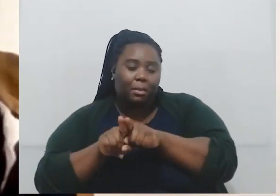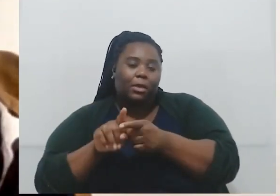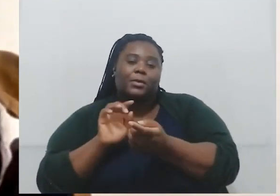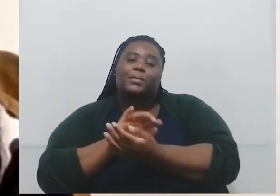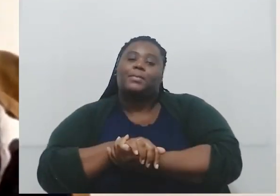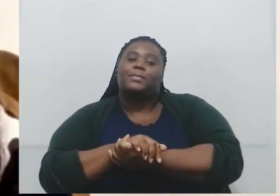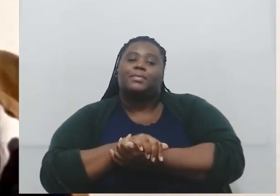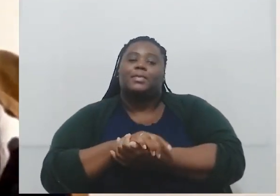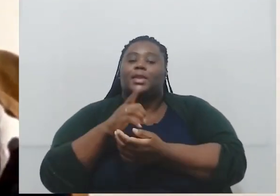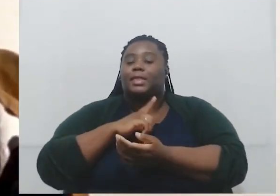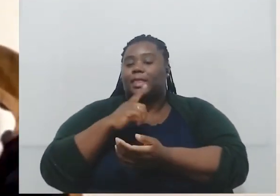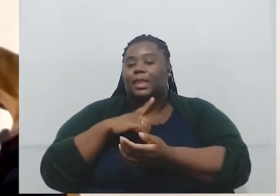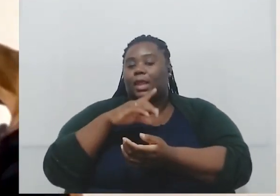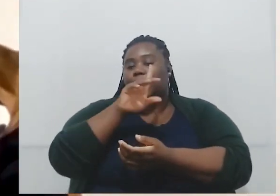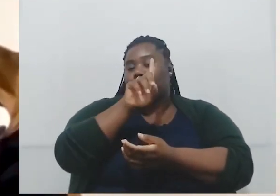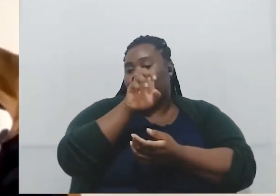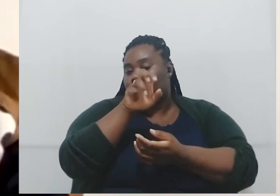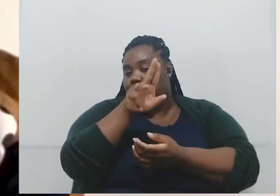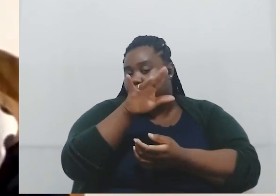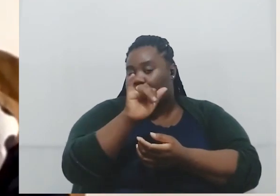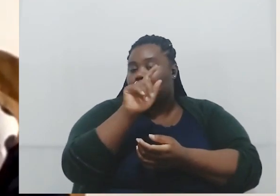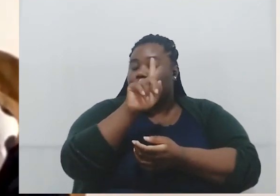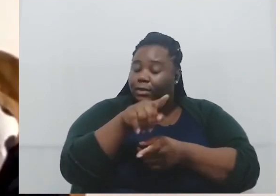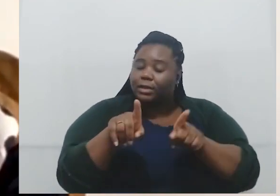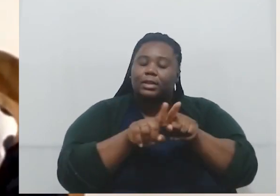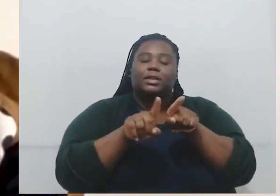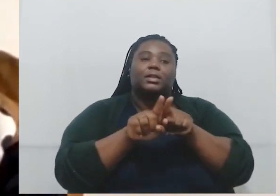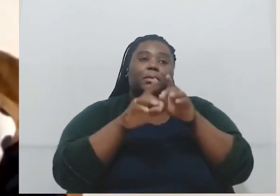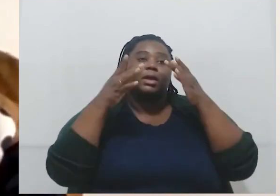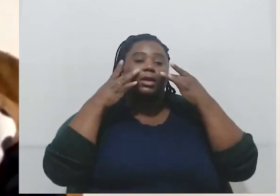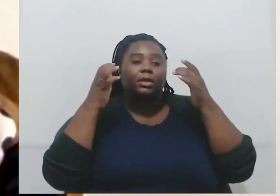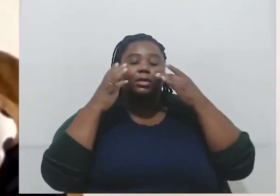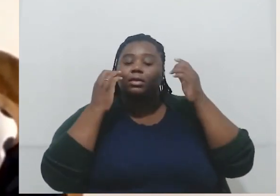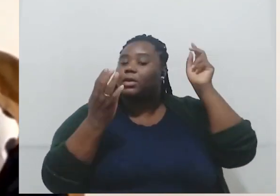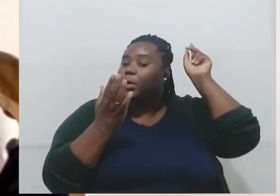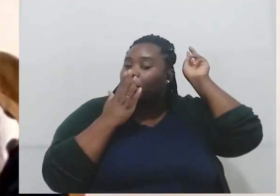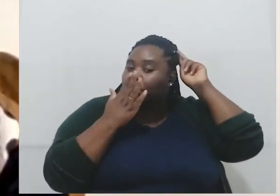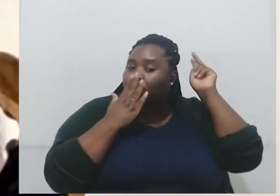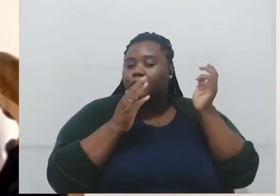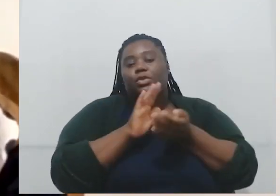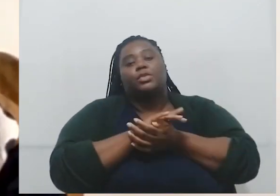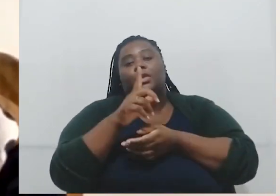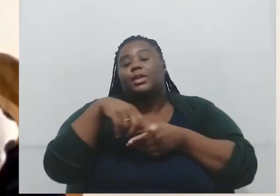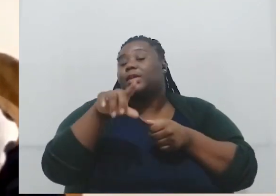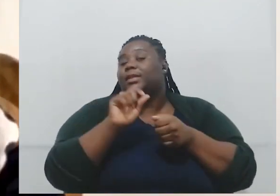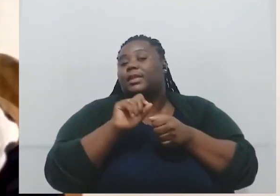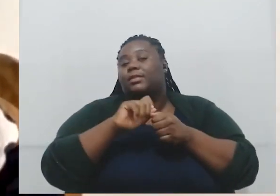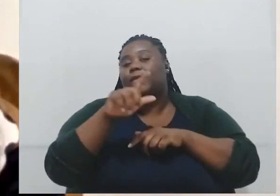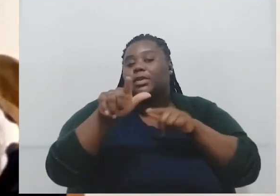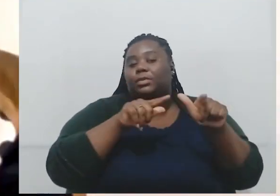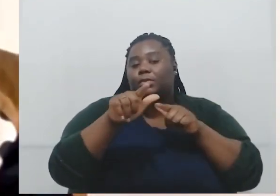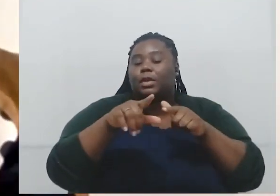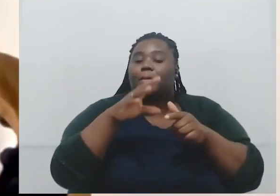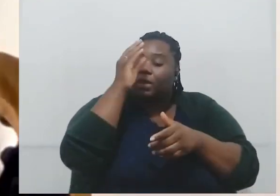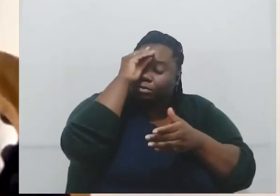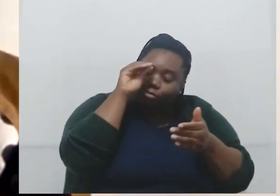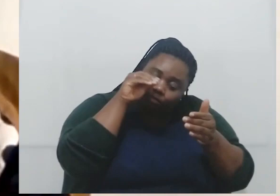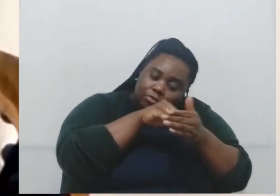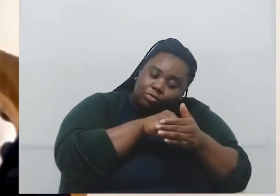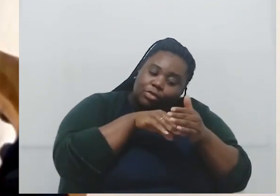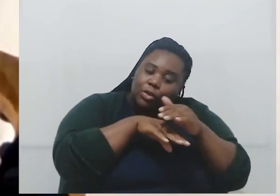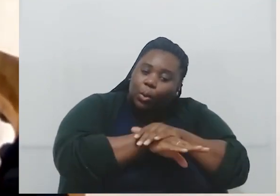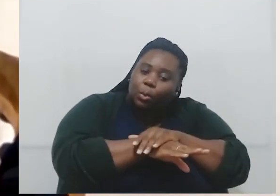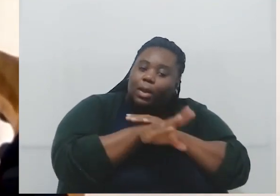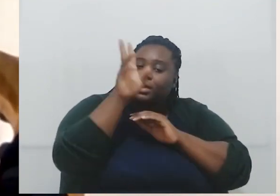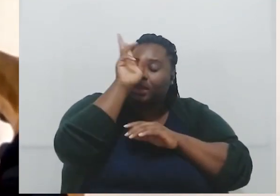dramaturgo indígena, ele tem feito esse trabalho de manutenção e documentação de algumas histórias através da escrita lá. O Aquenda, que eu